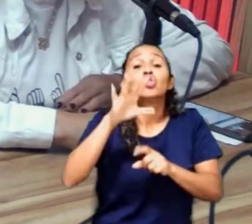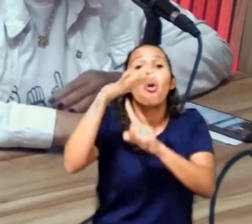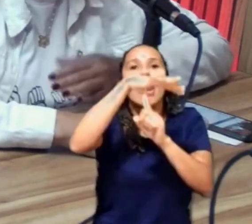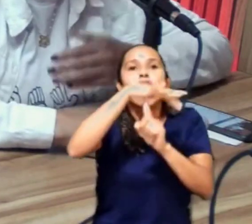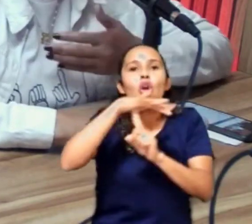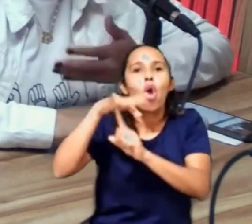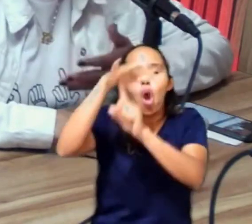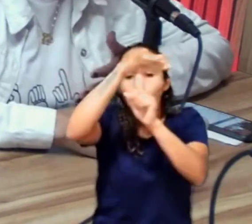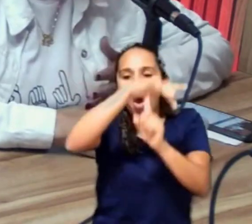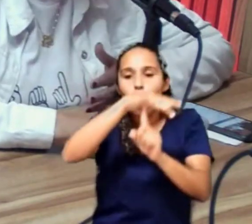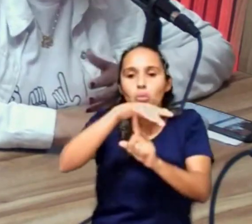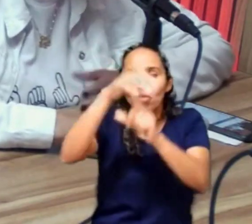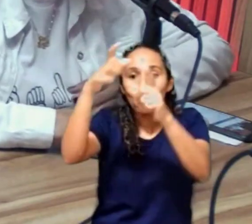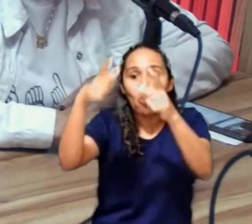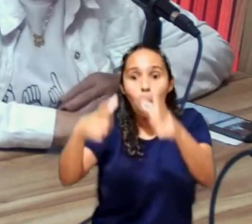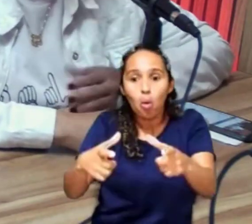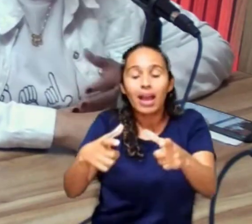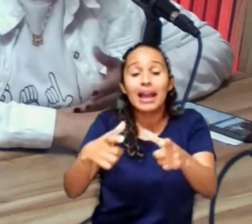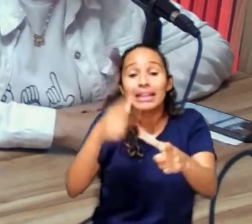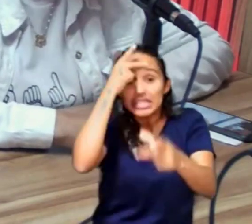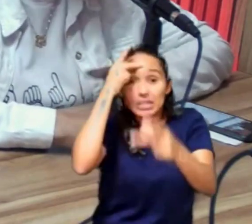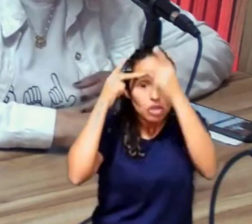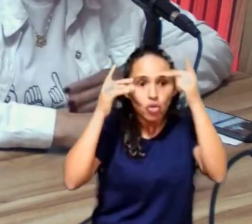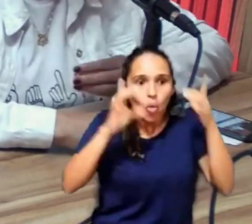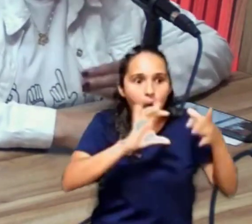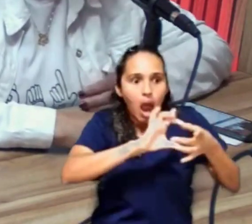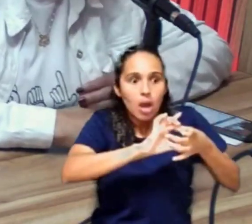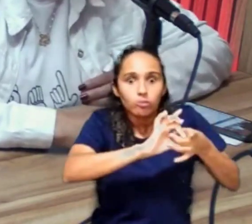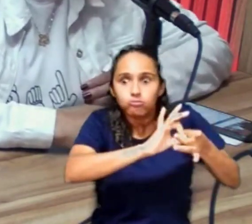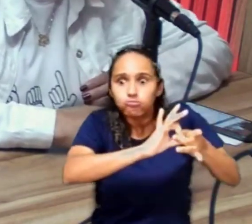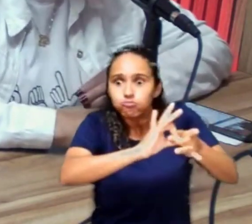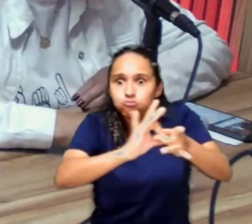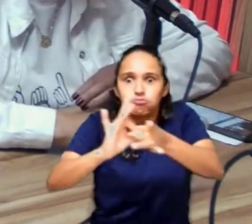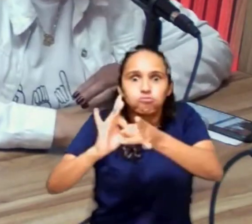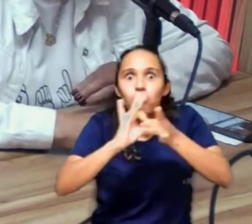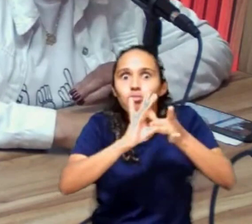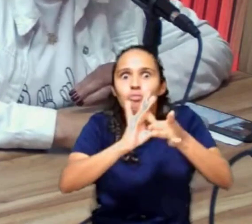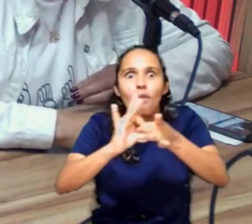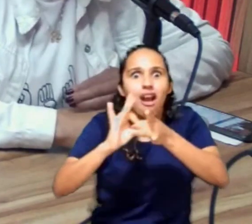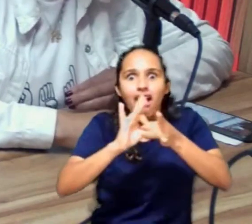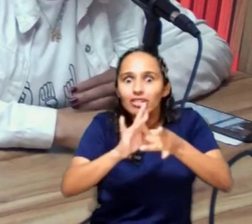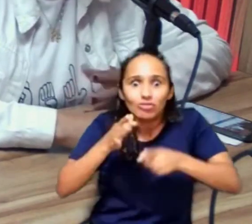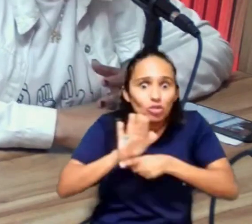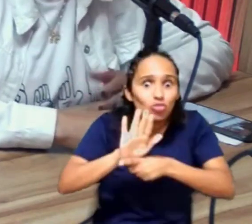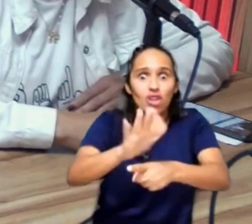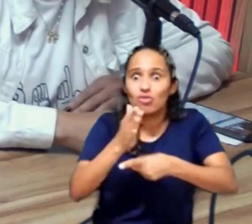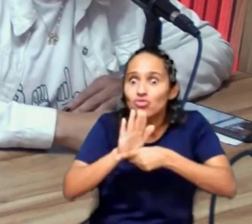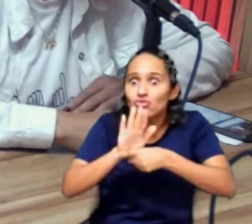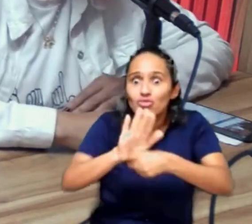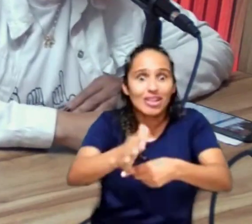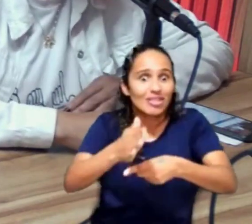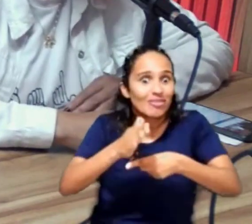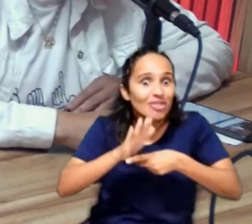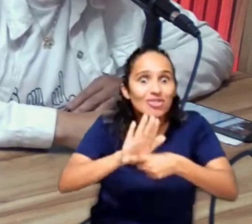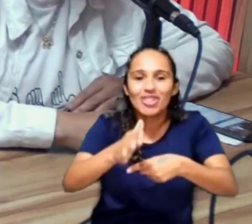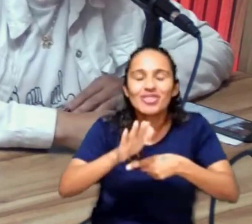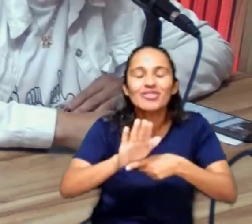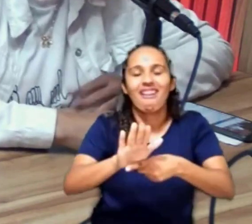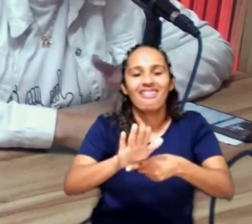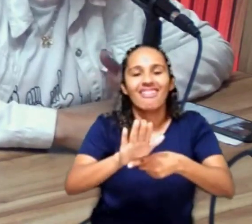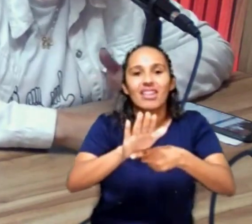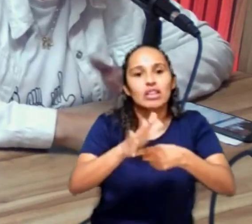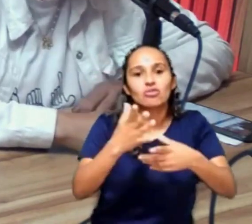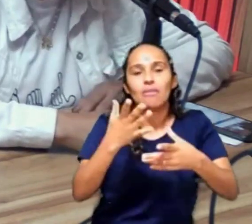corrente do bem, a corrente humana que estendeu a mão, que correu para auxiliar. Eles não estavam ali para receber nada. Não